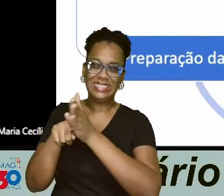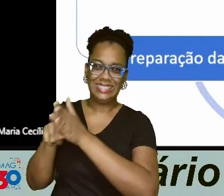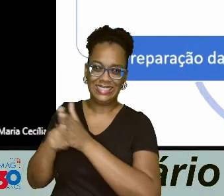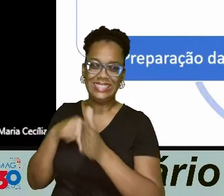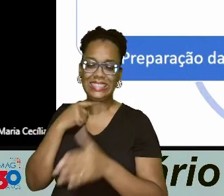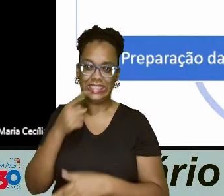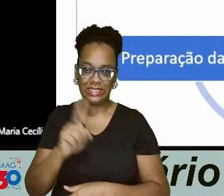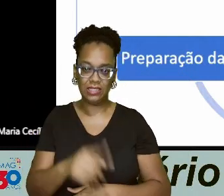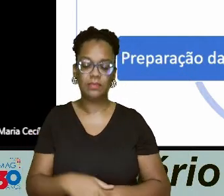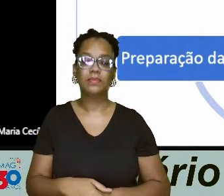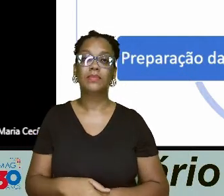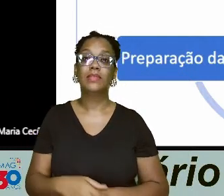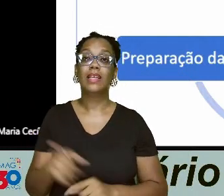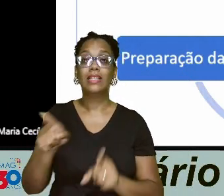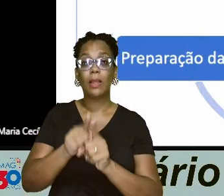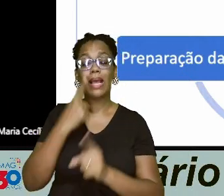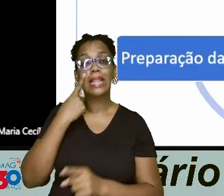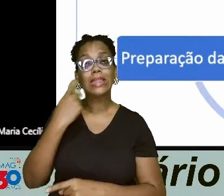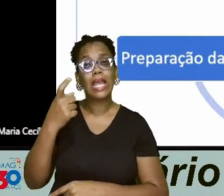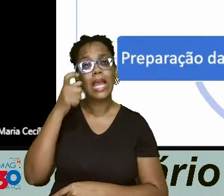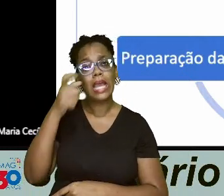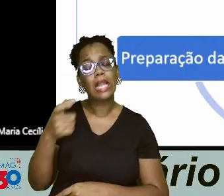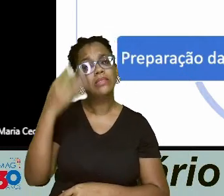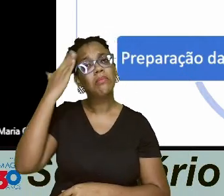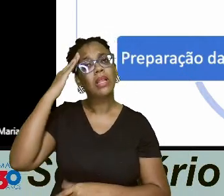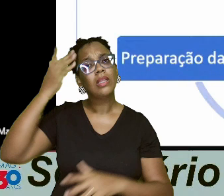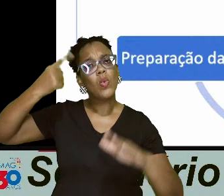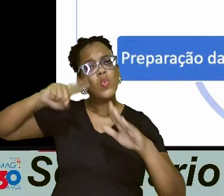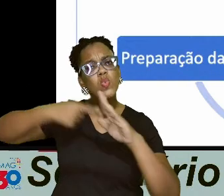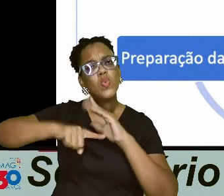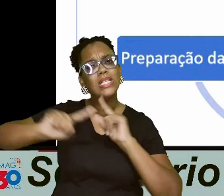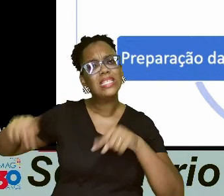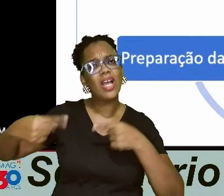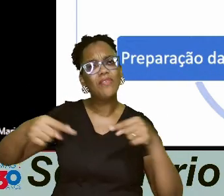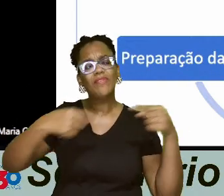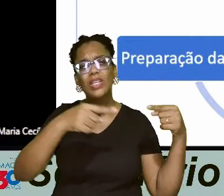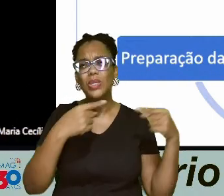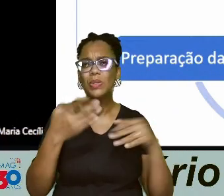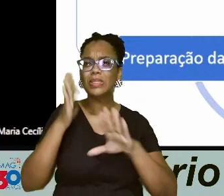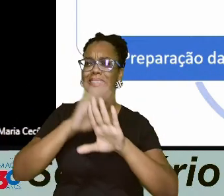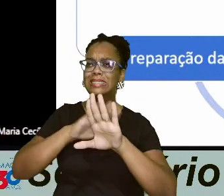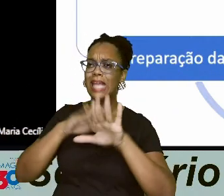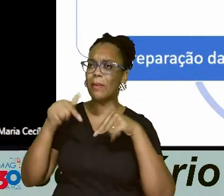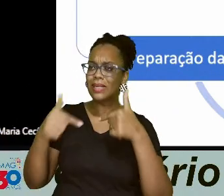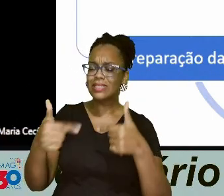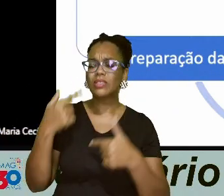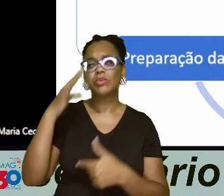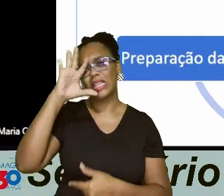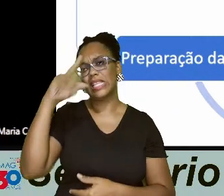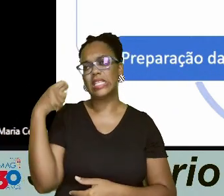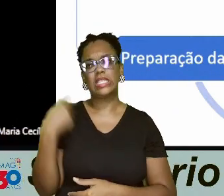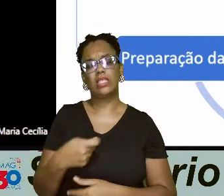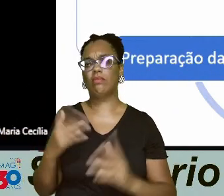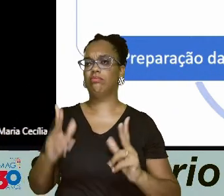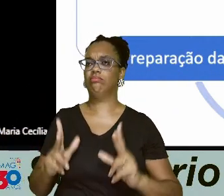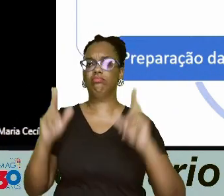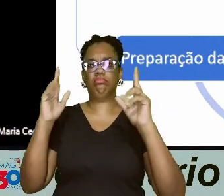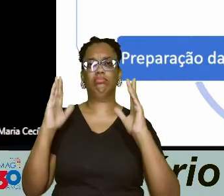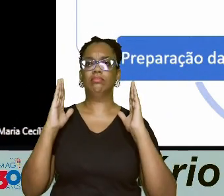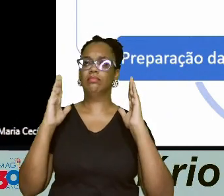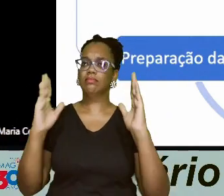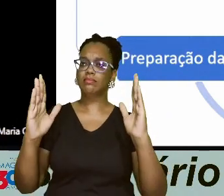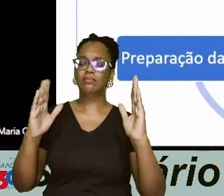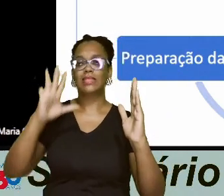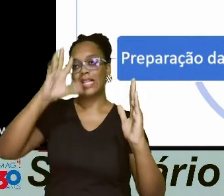esse interesse em entender um pouco mais a fundo os desafios de aplicação do precedente, a gente fez a decisão de definir a amostra pelas decisões